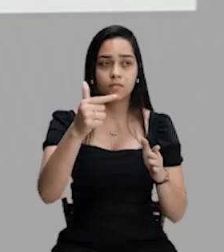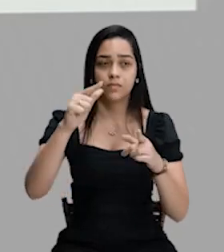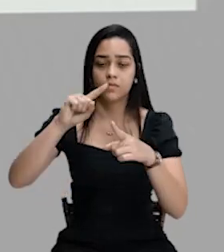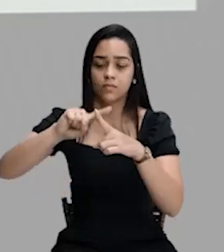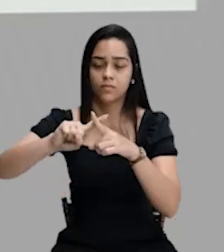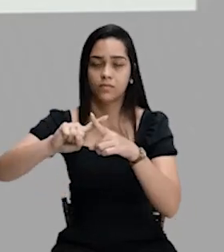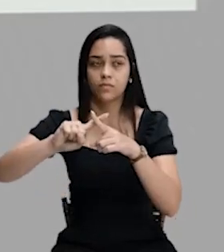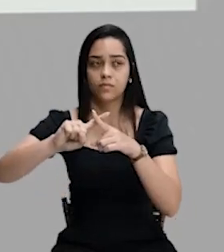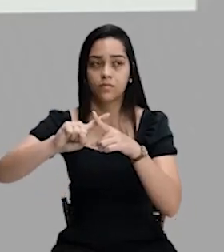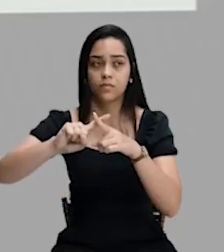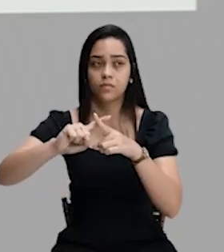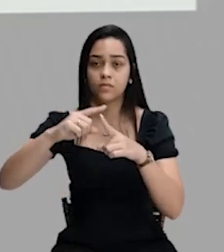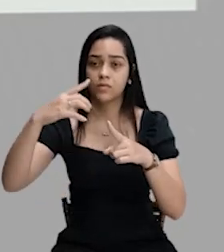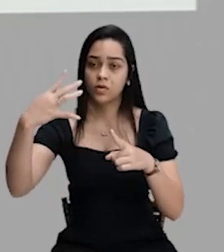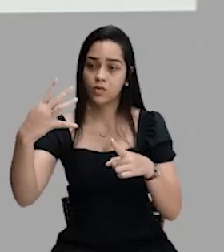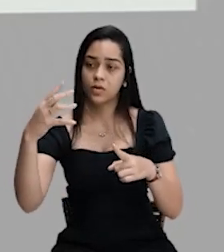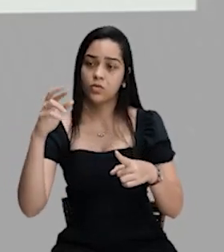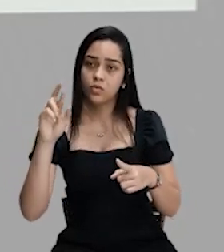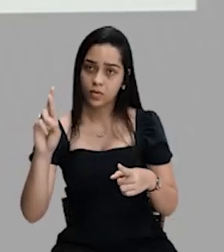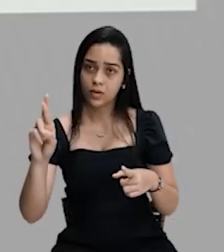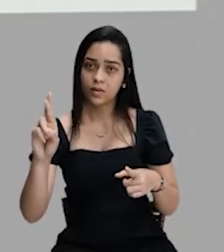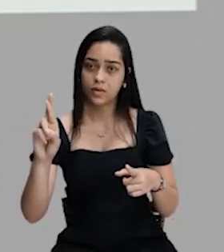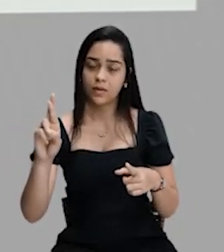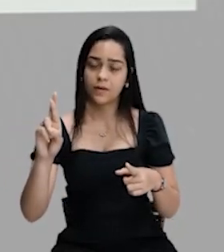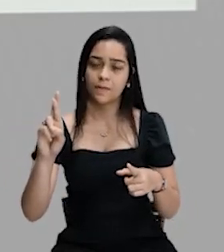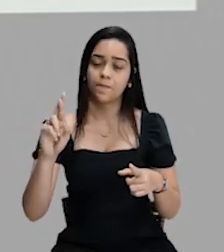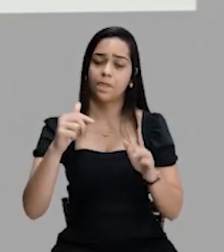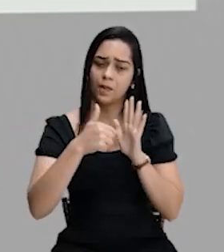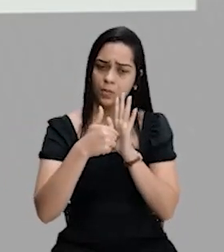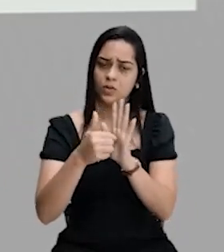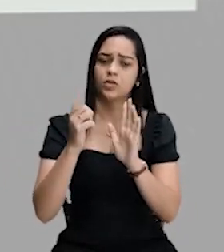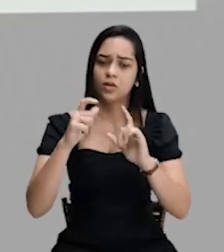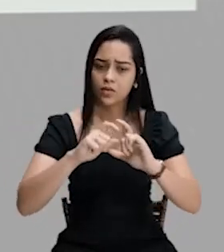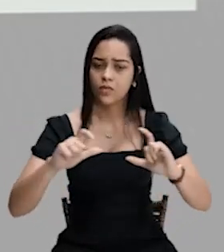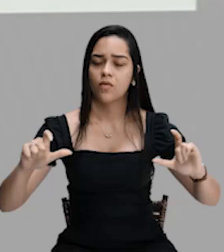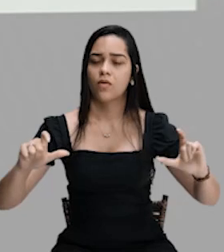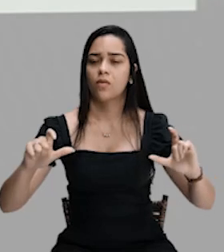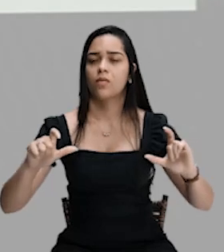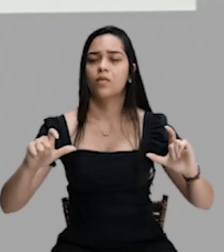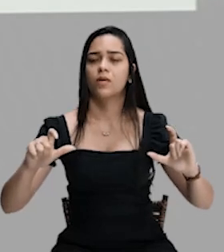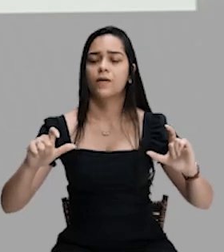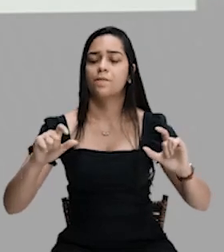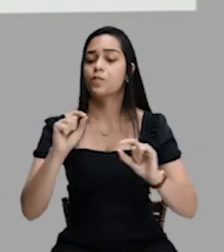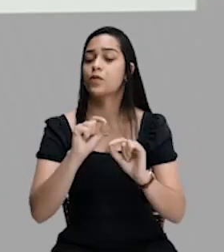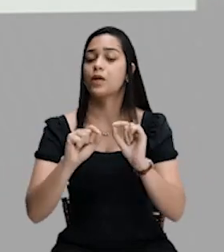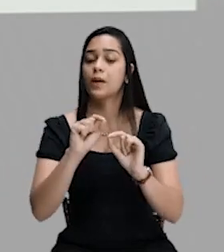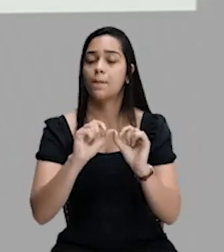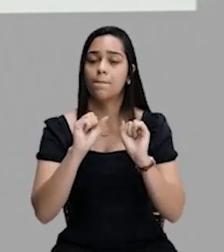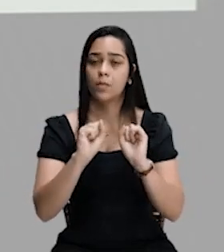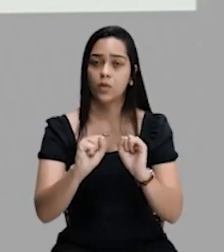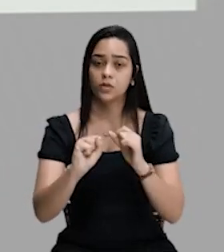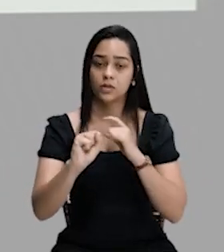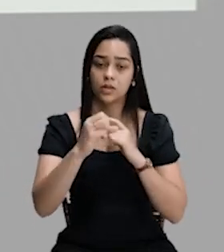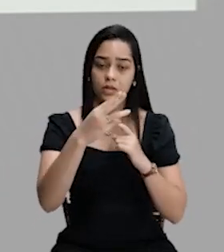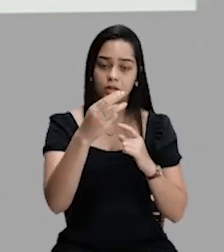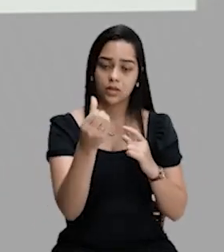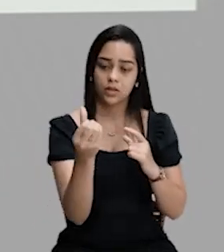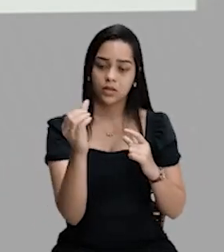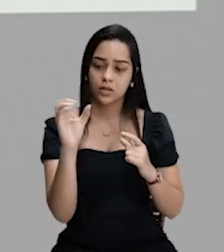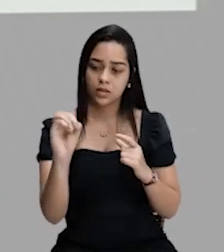multiplicado por 4 R tá eu mostrei essa fórmula para vocês que pode ser que